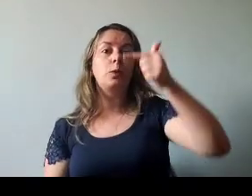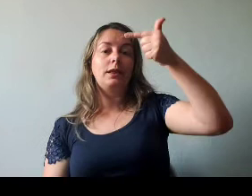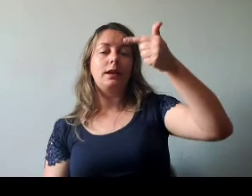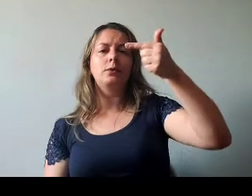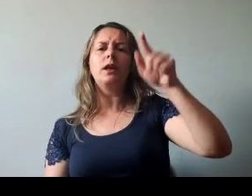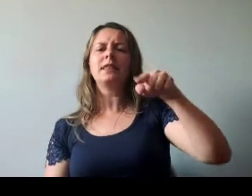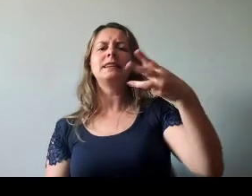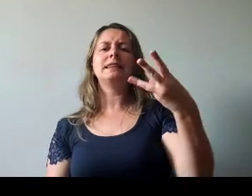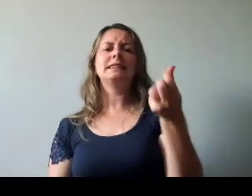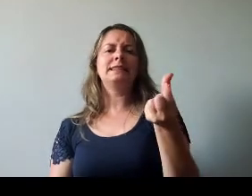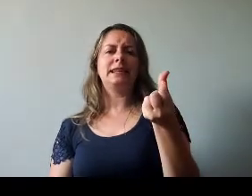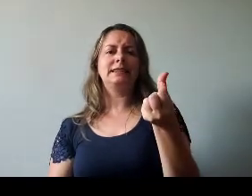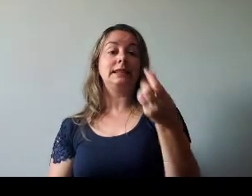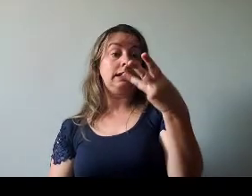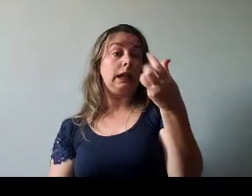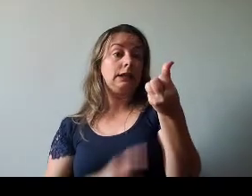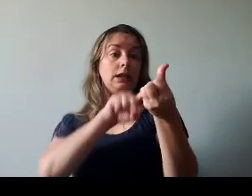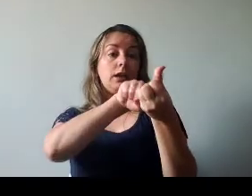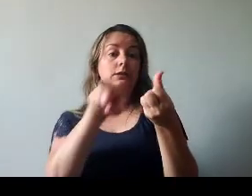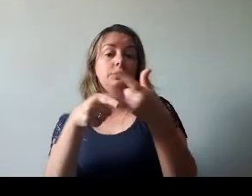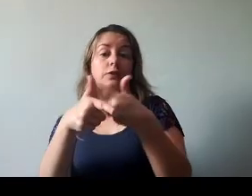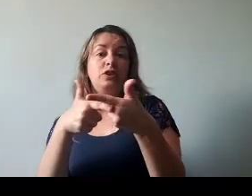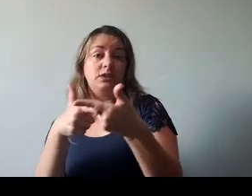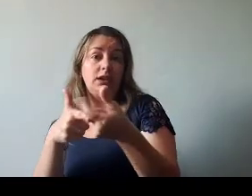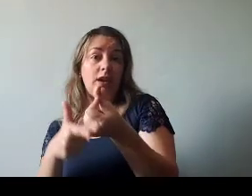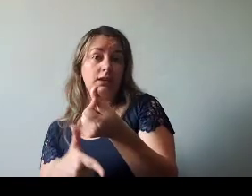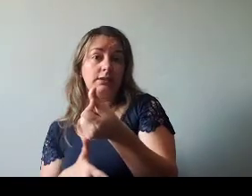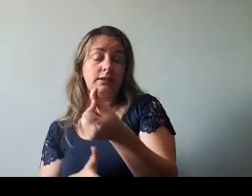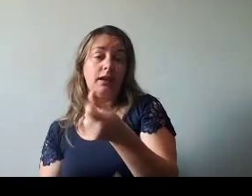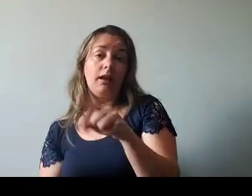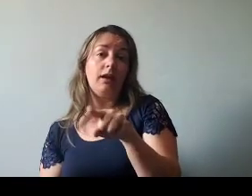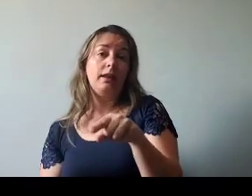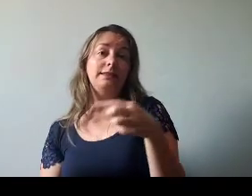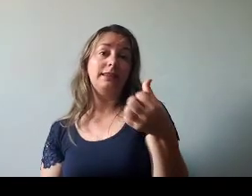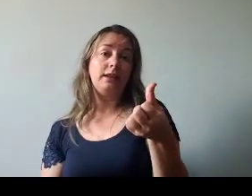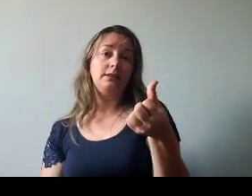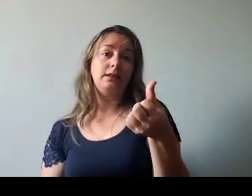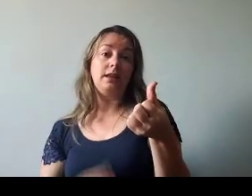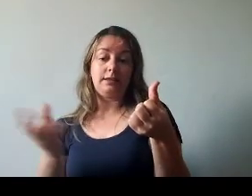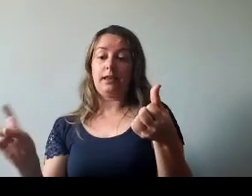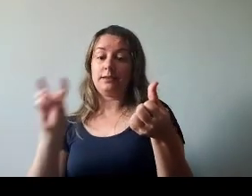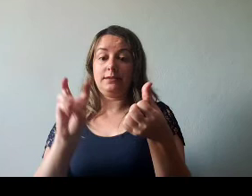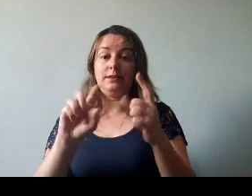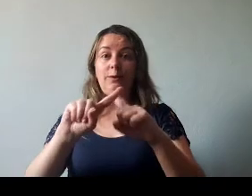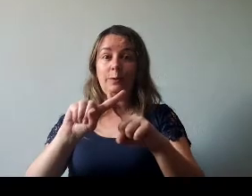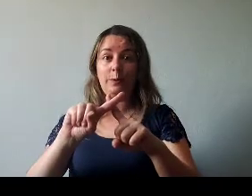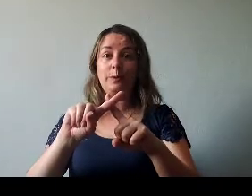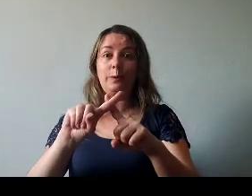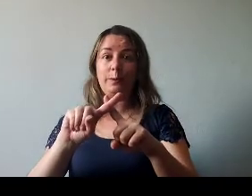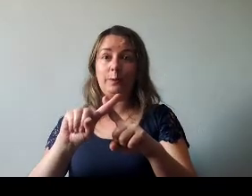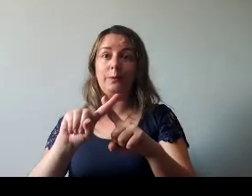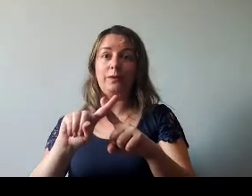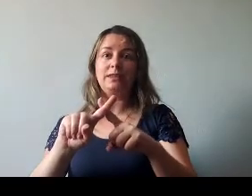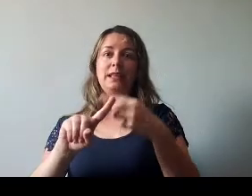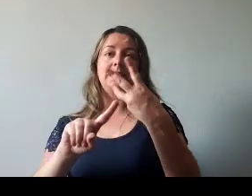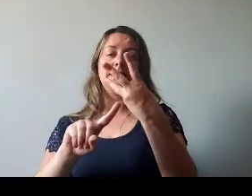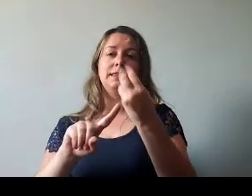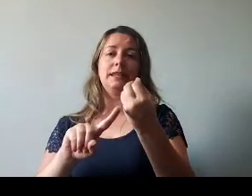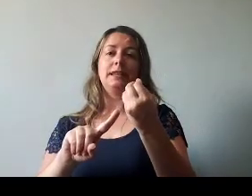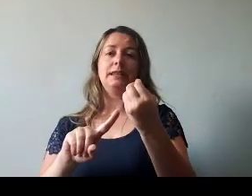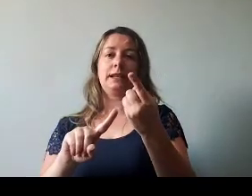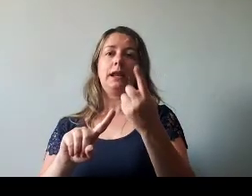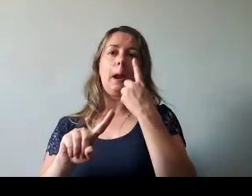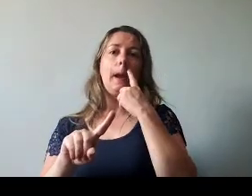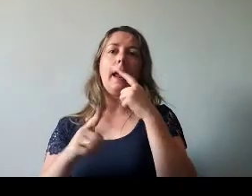por 6, dá 6 vezes 5, 30 por 2, é 15, né? Esse pedacinho é 15. O outro pedacinho